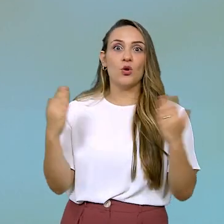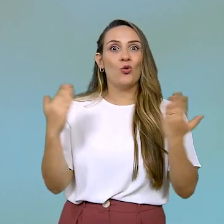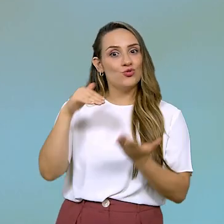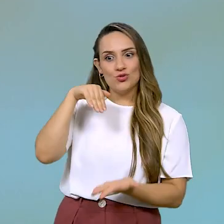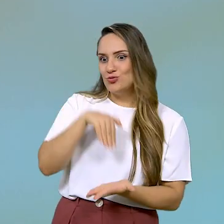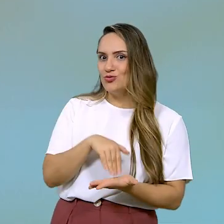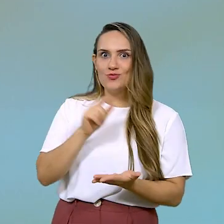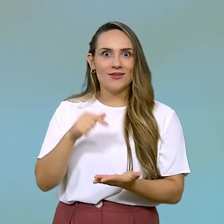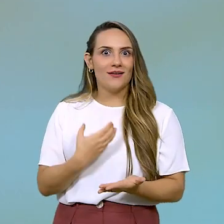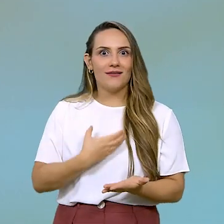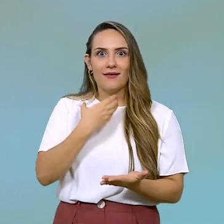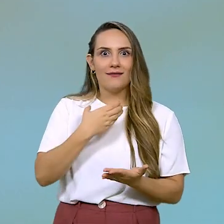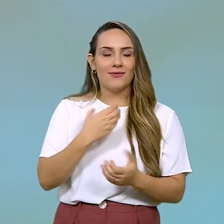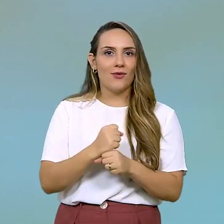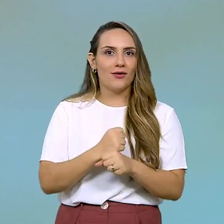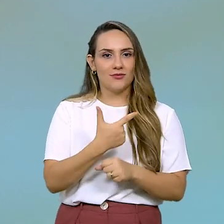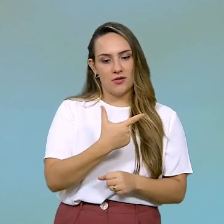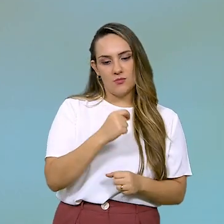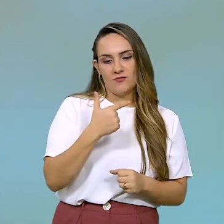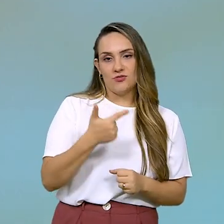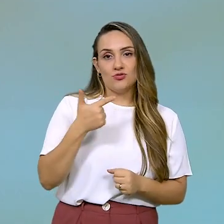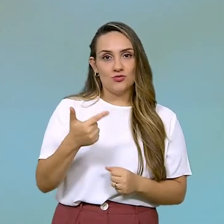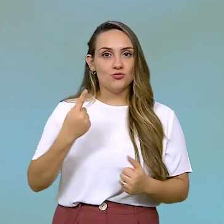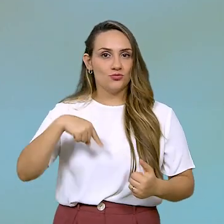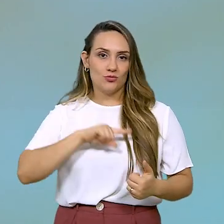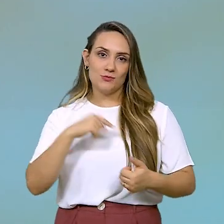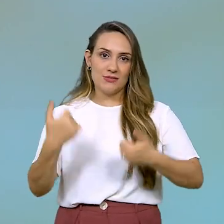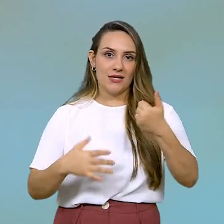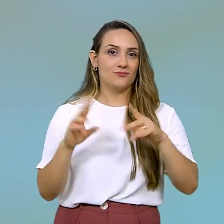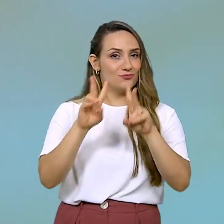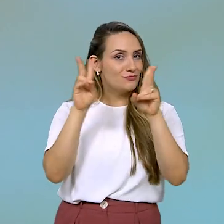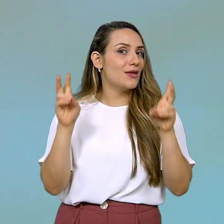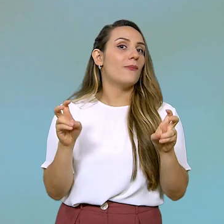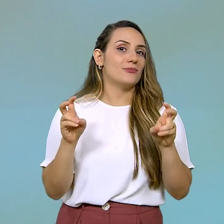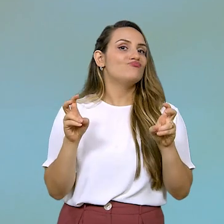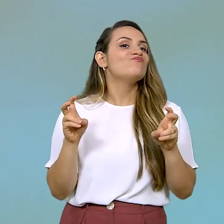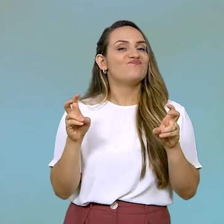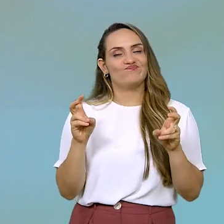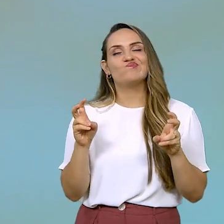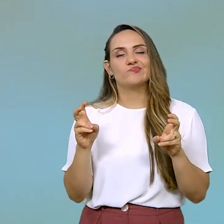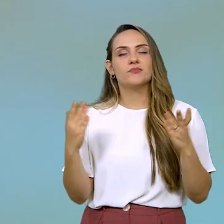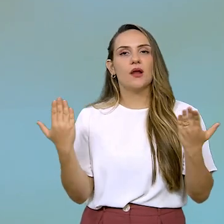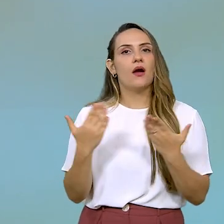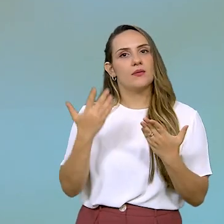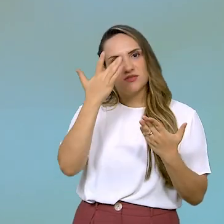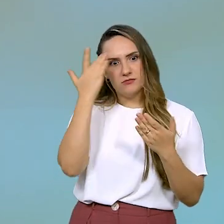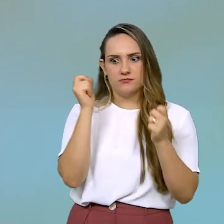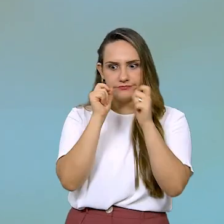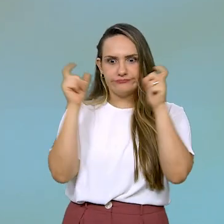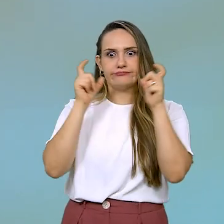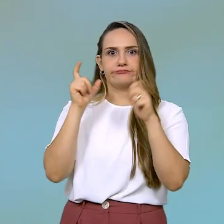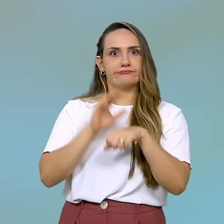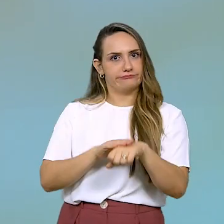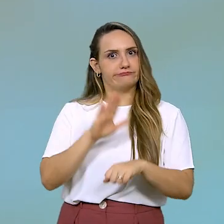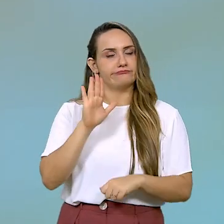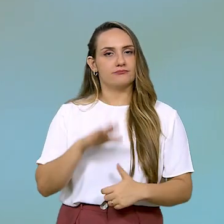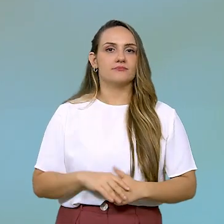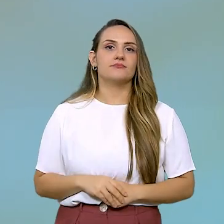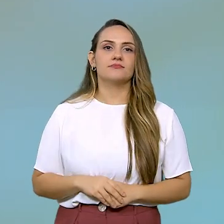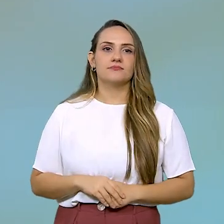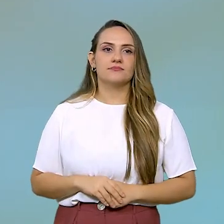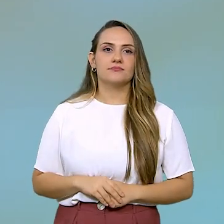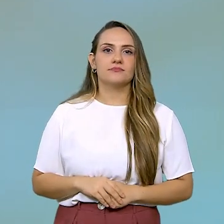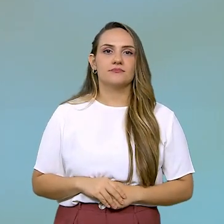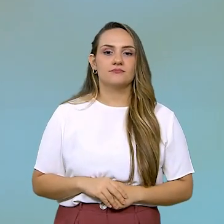nosso último programa do ano, em dezembro de 2022, a gente vai falar sobre um tema que começa a tomar a atenção e a preocupação